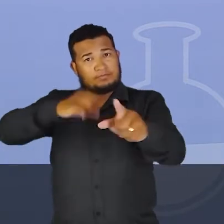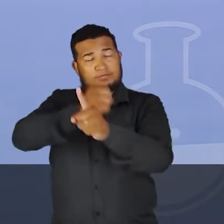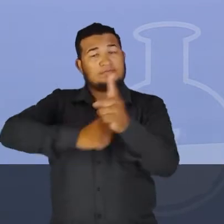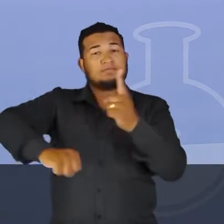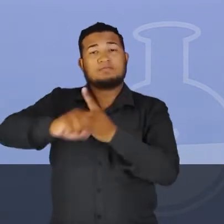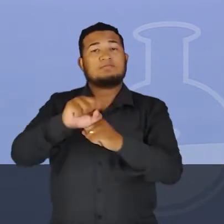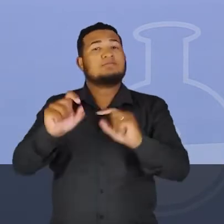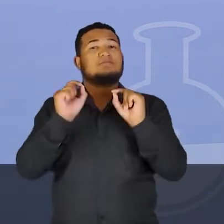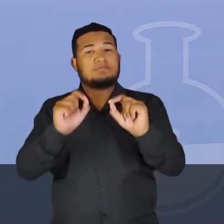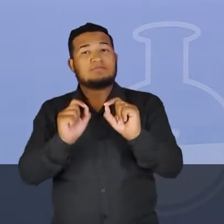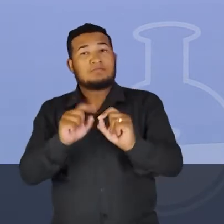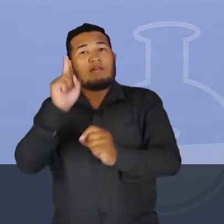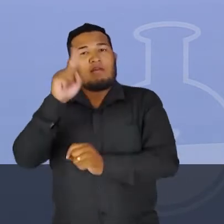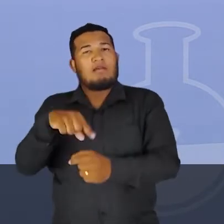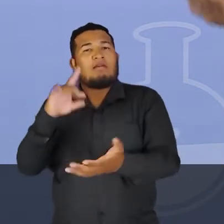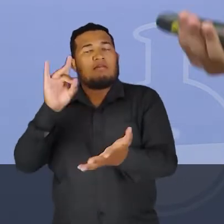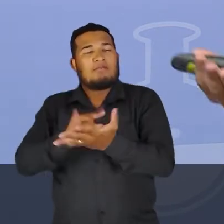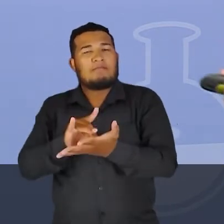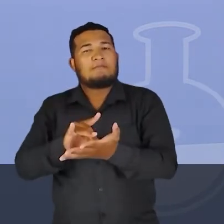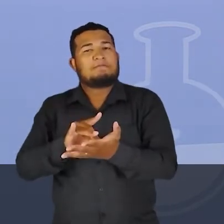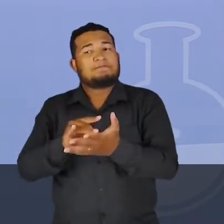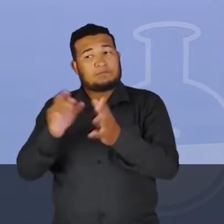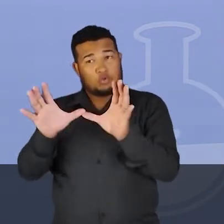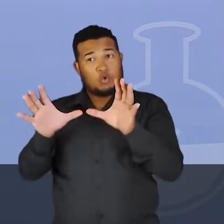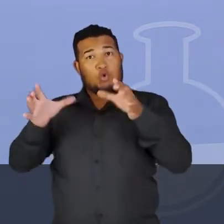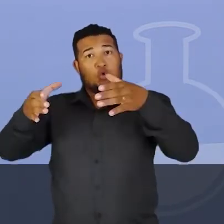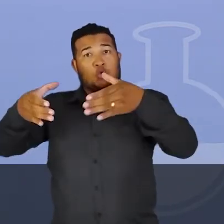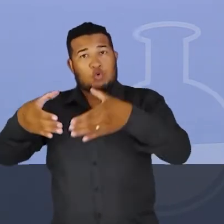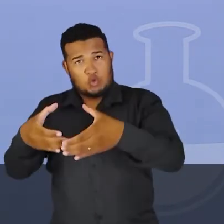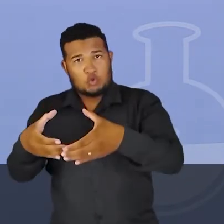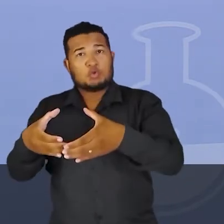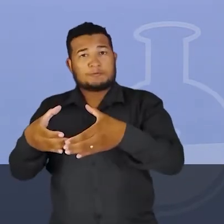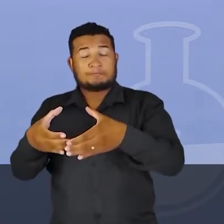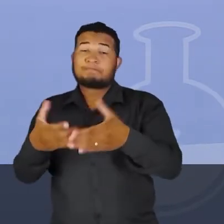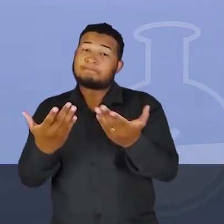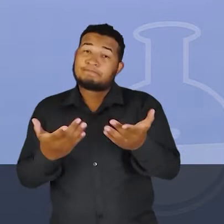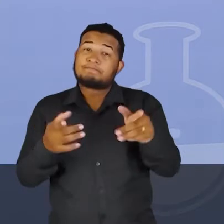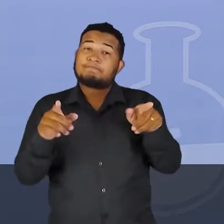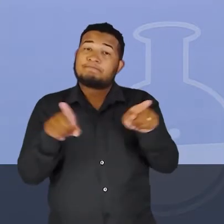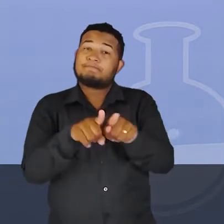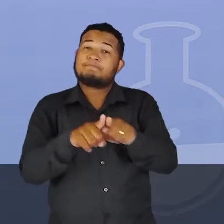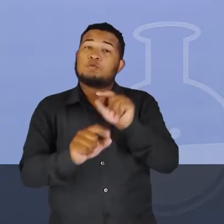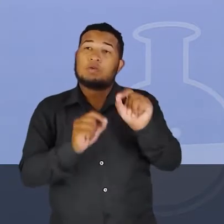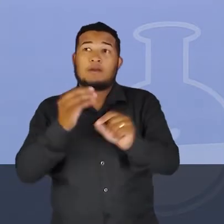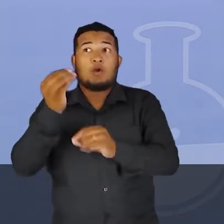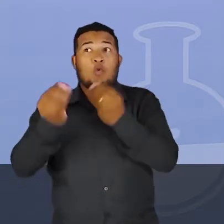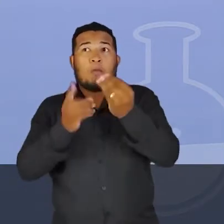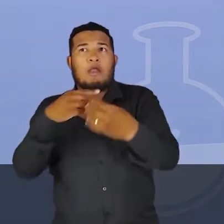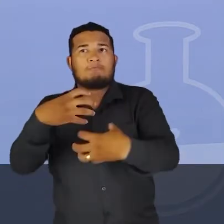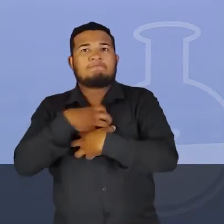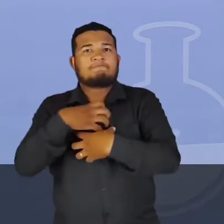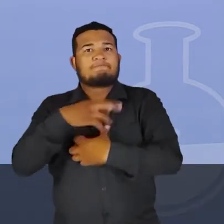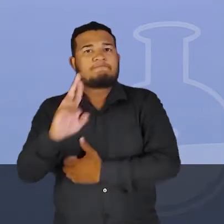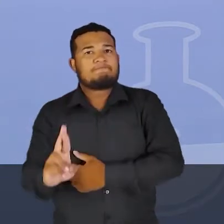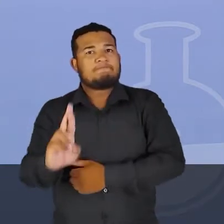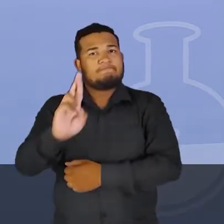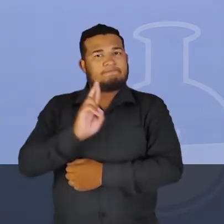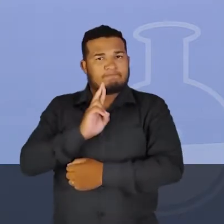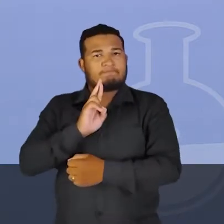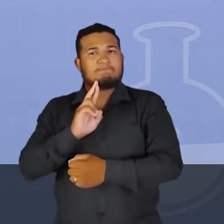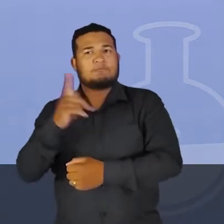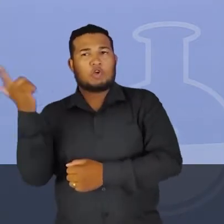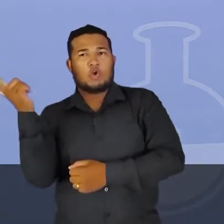sociais são para coletivamente, E vamos dizer assim, os resultados dessas ações,